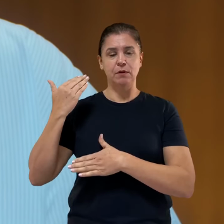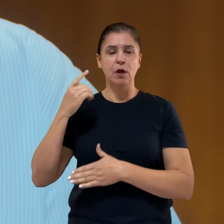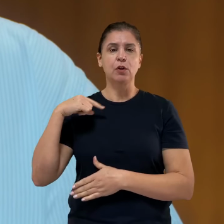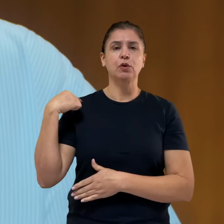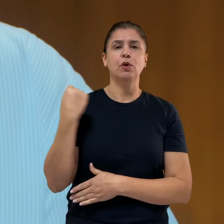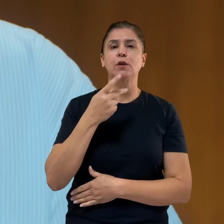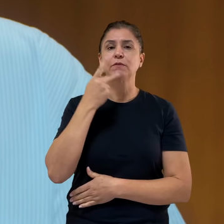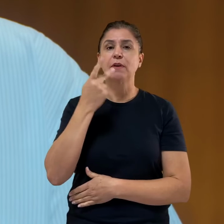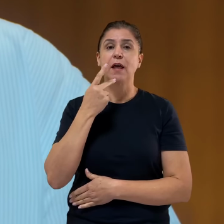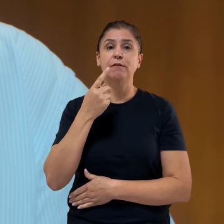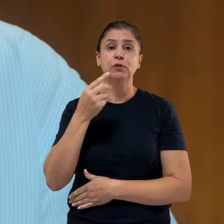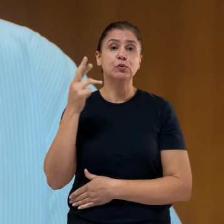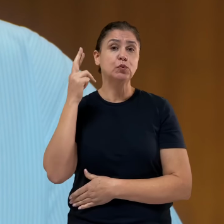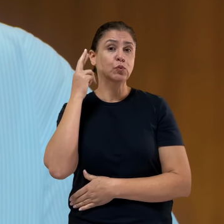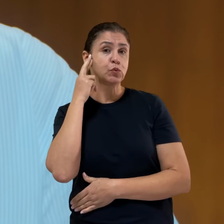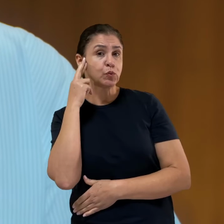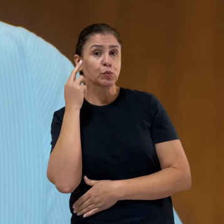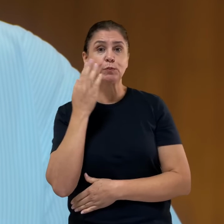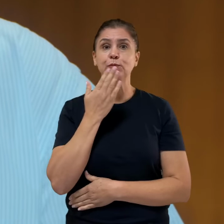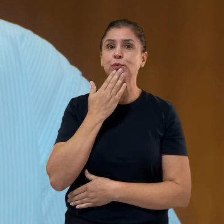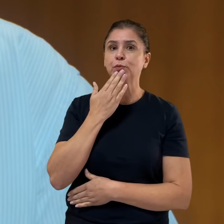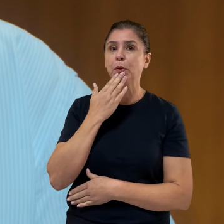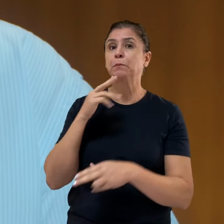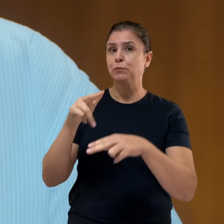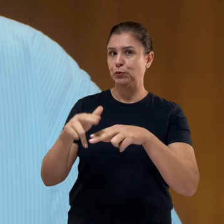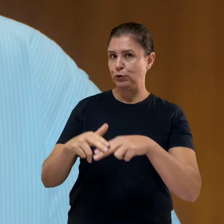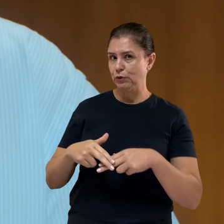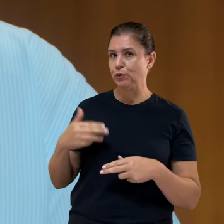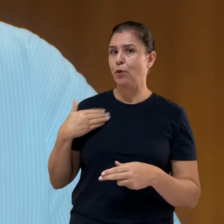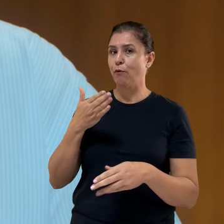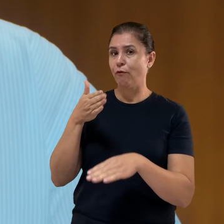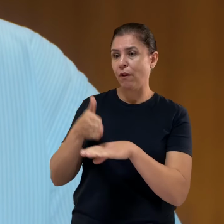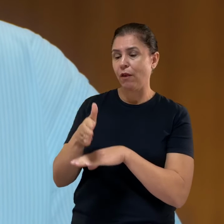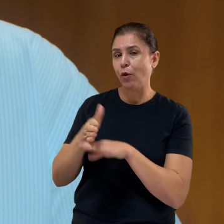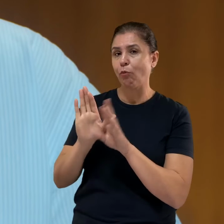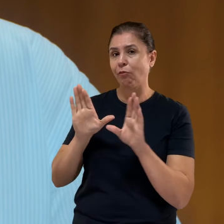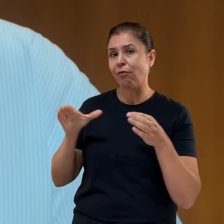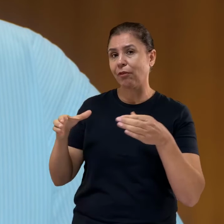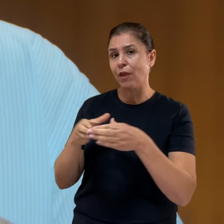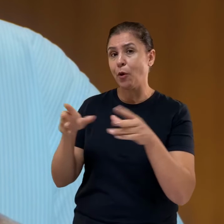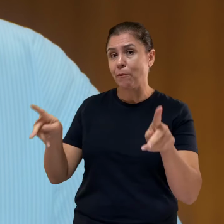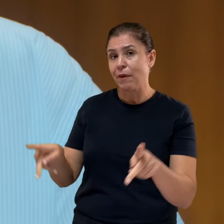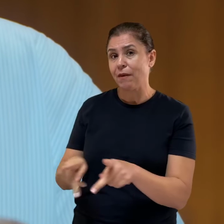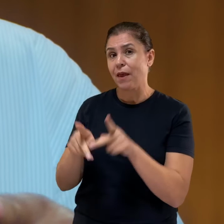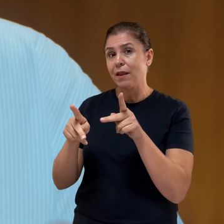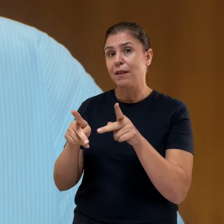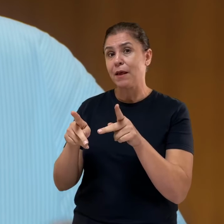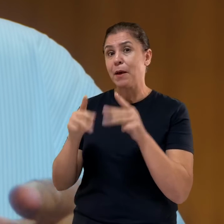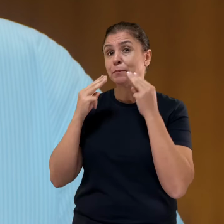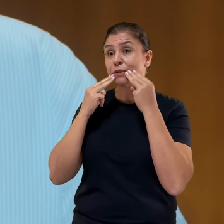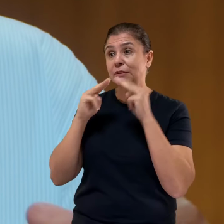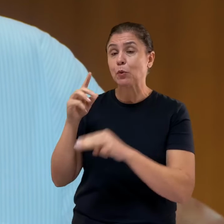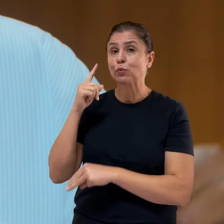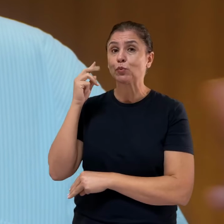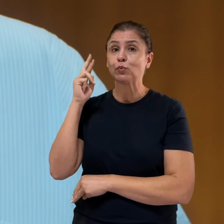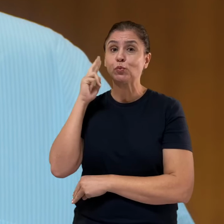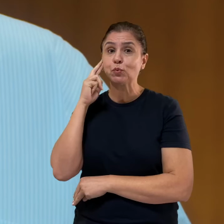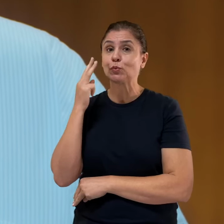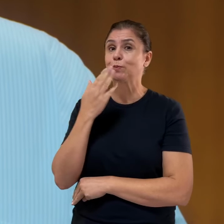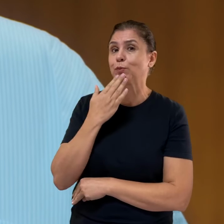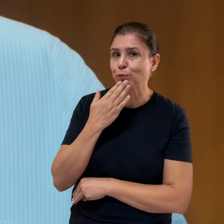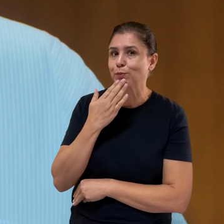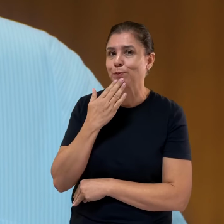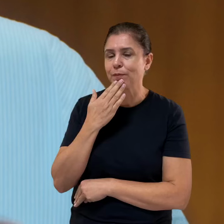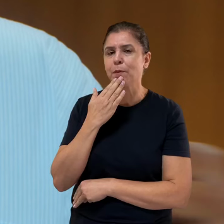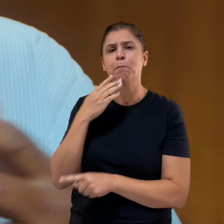nós falávamos surdo-mudo. Tanto que eu disse que eu entrei na congregação Pequena Missão para Surdo-Mudos.